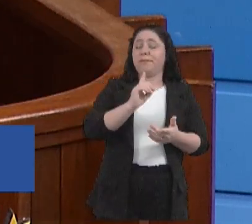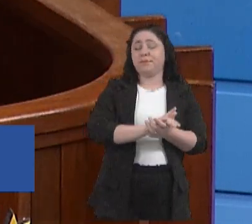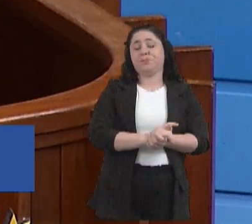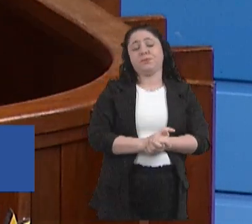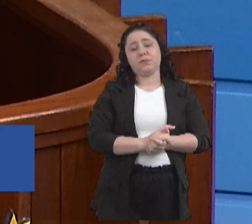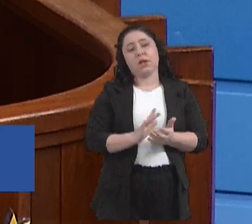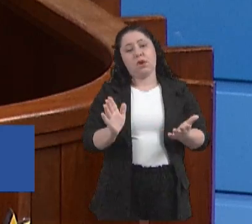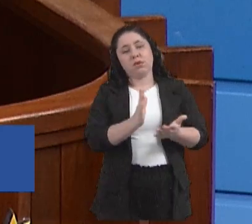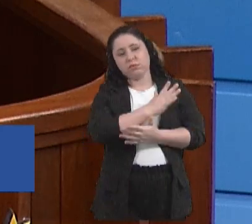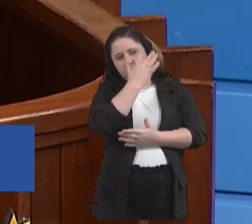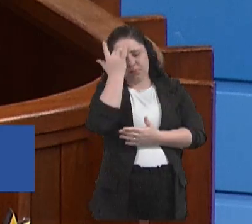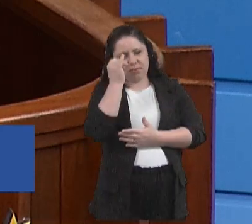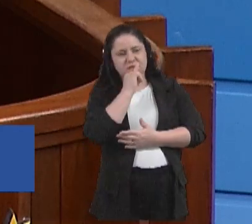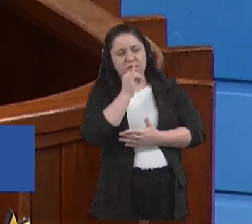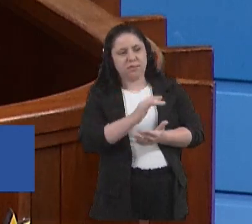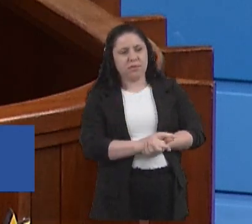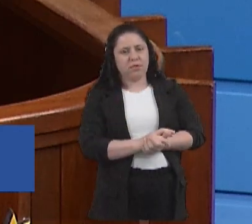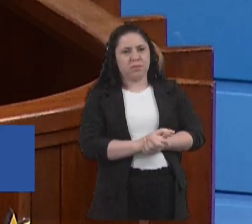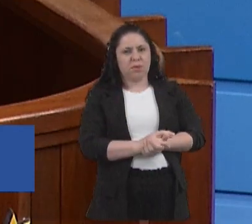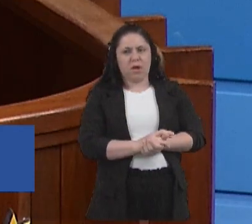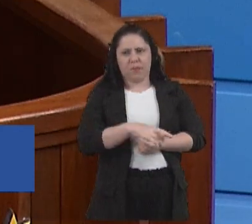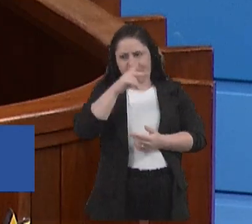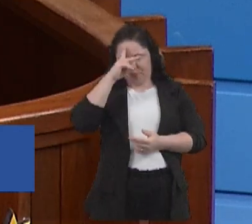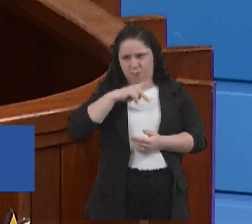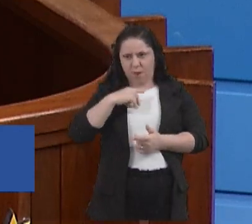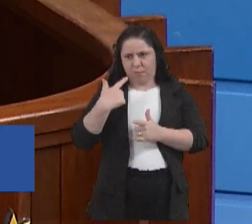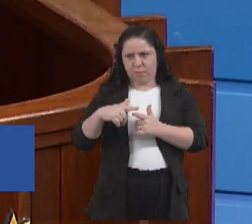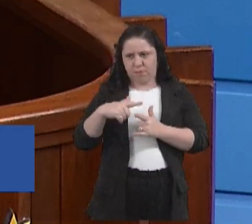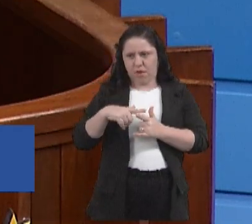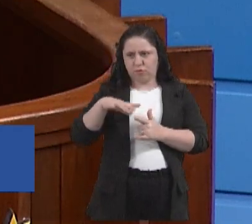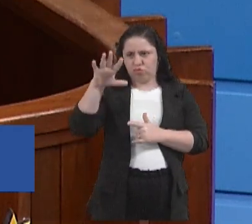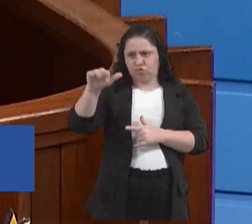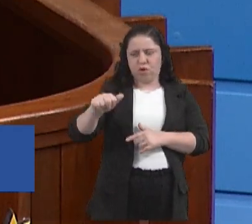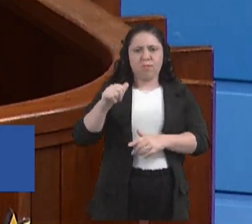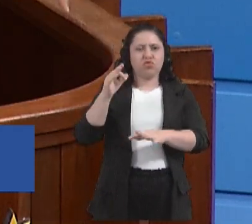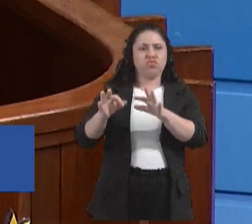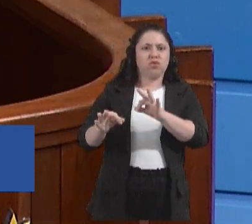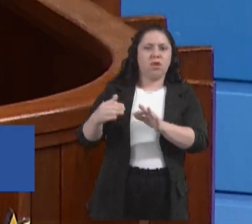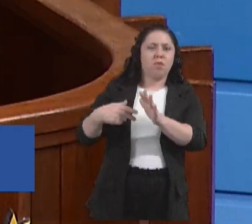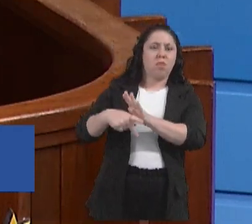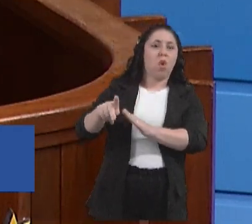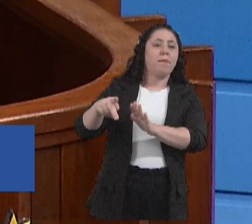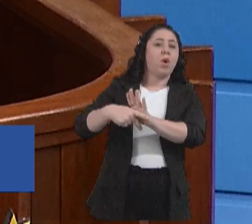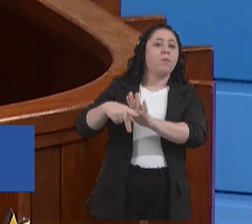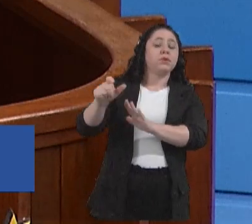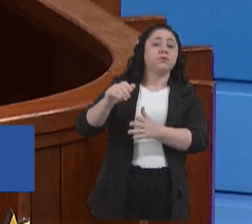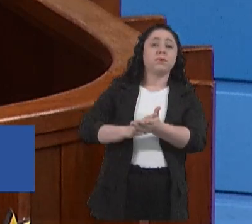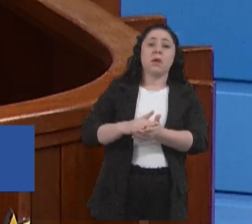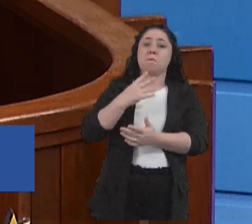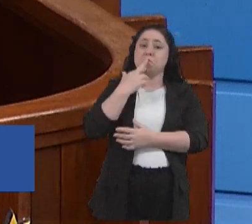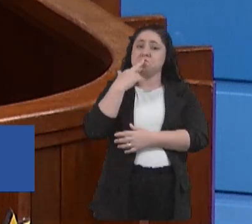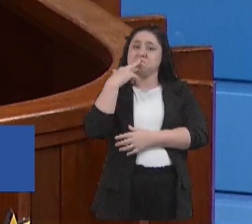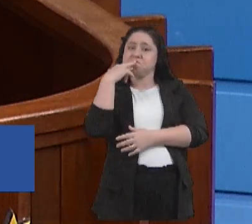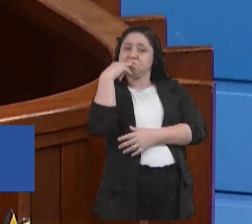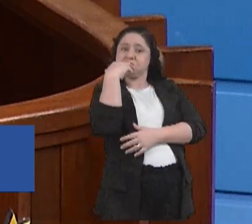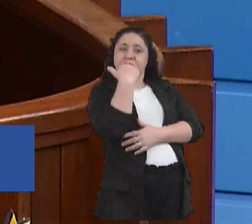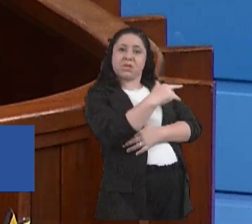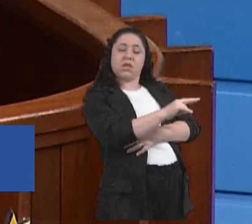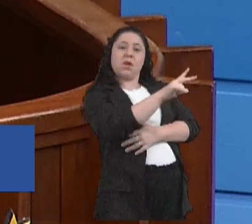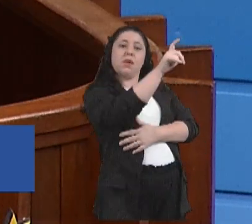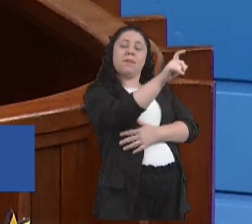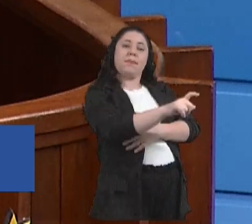debate. Alguém tem problema pessoal, resolva pessoalmente. Acione a justiça. Toda vez que alguém xingar alguém de